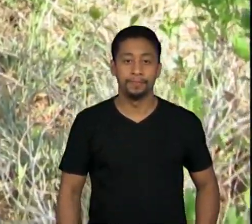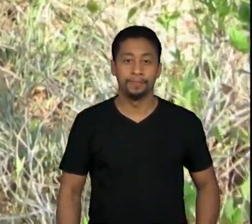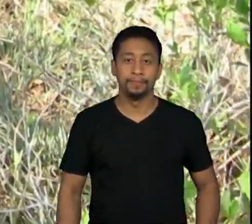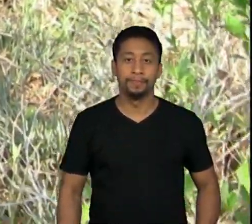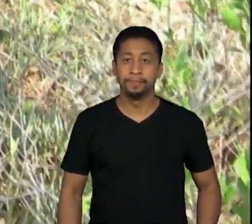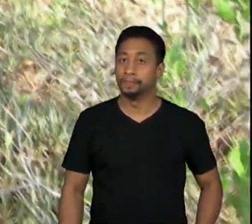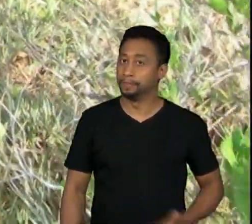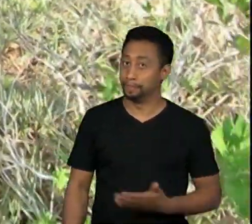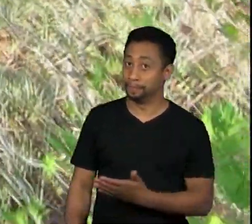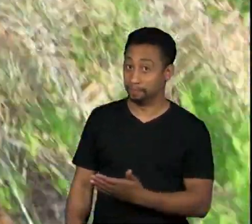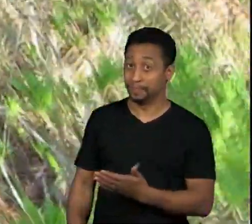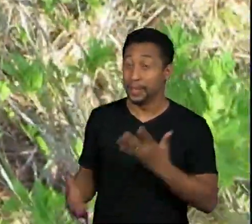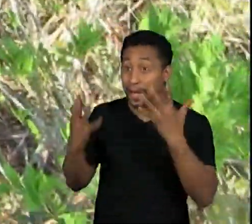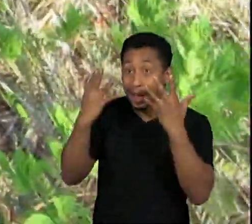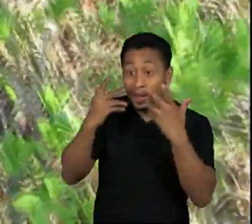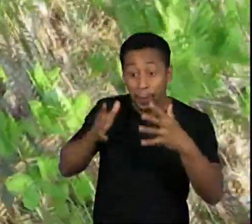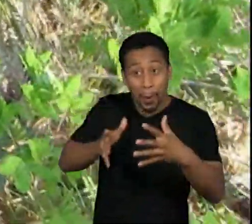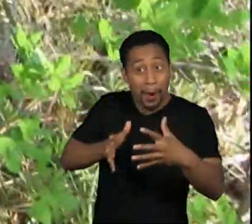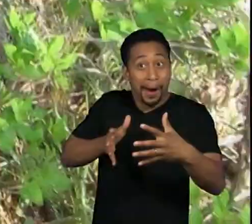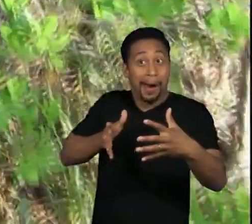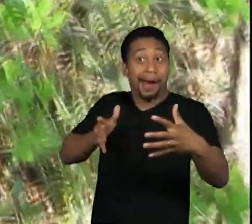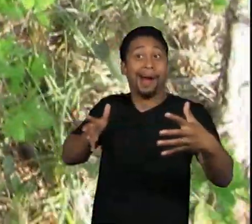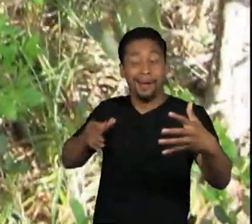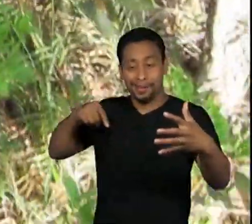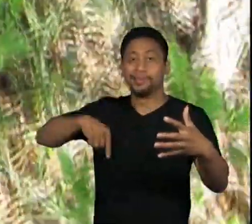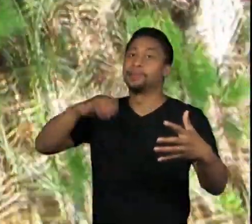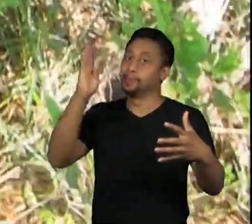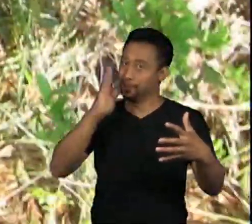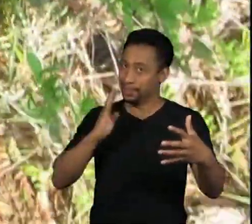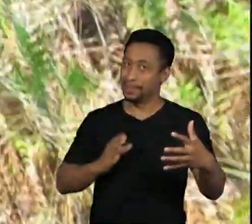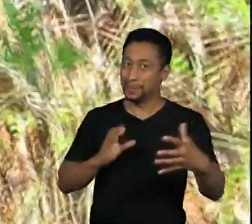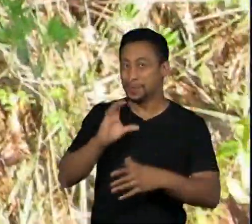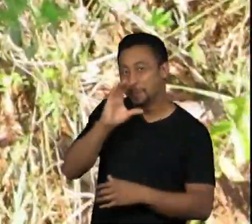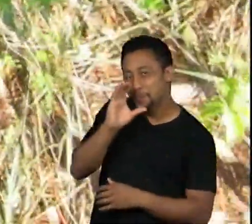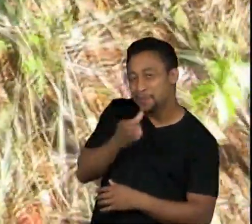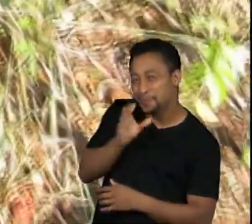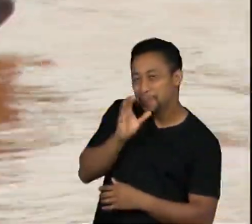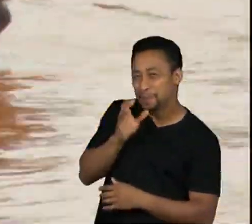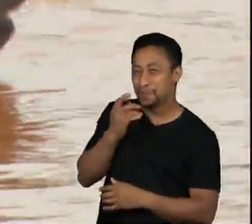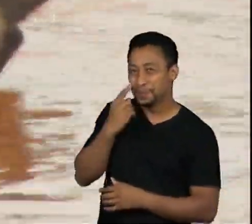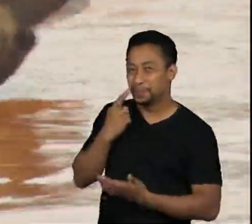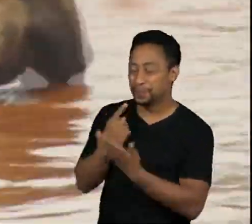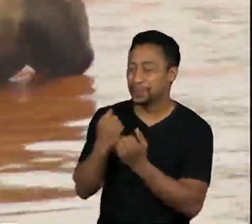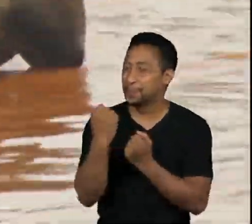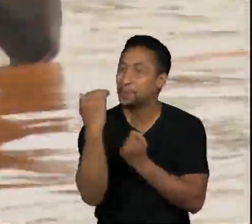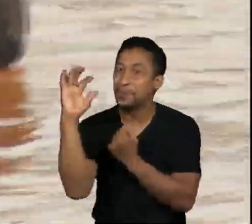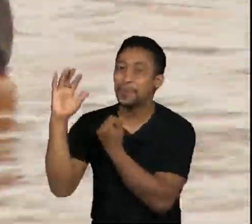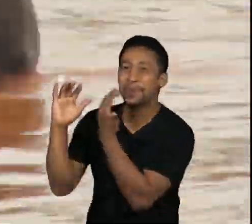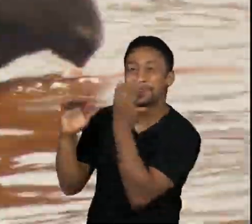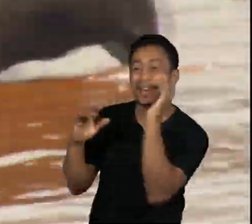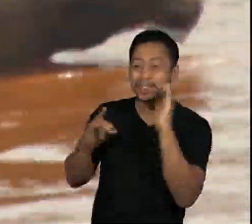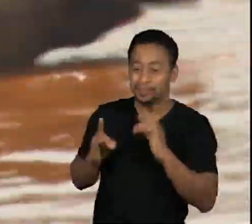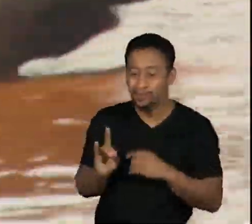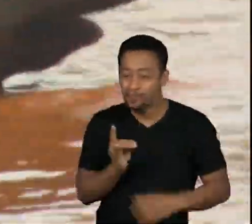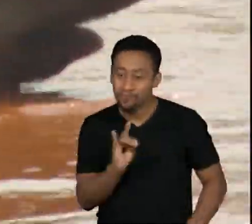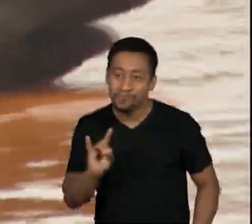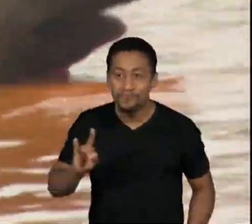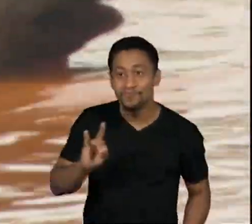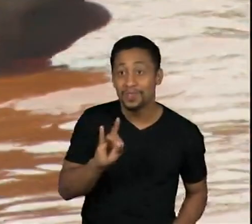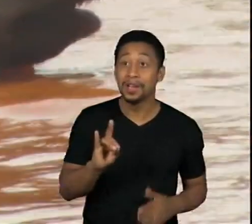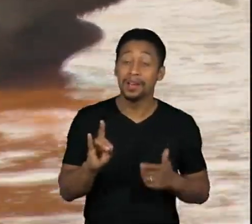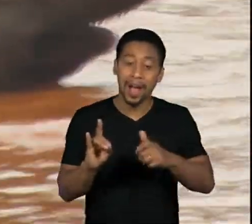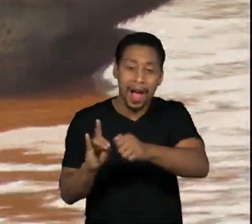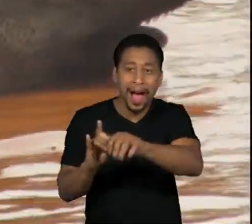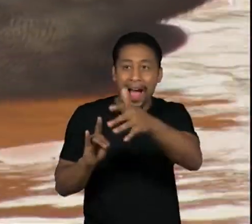O maior animal terrestre do Brasil, a jardineira das florestas. Excelentes nadadoras.